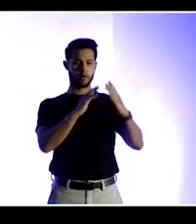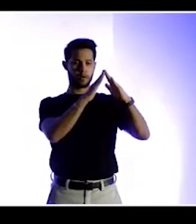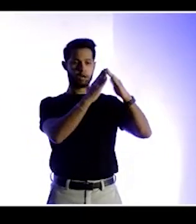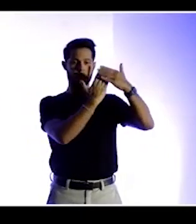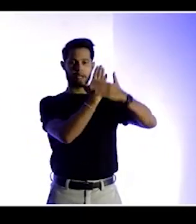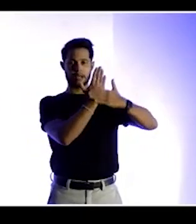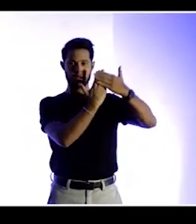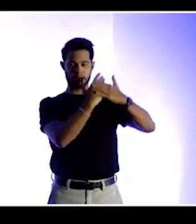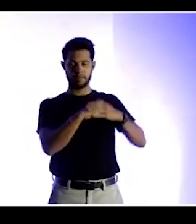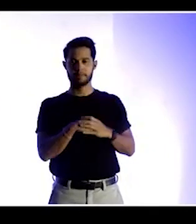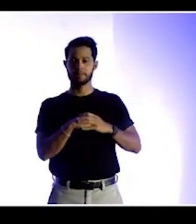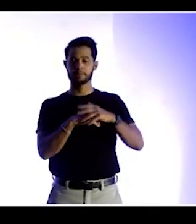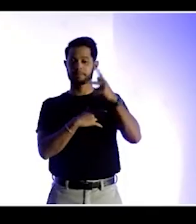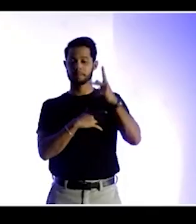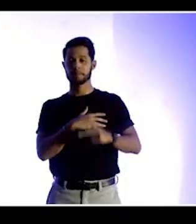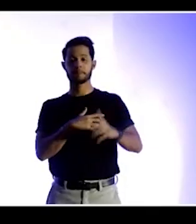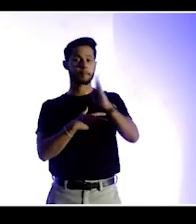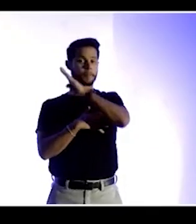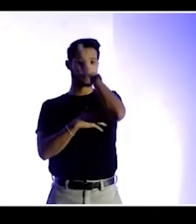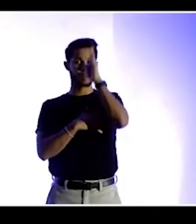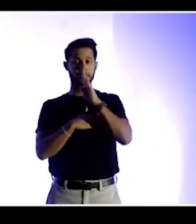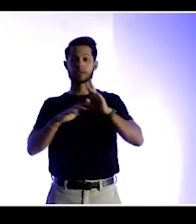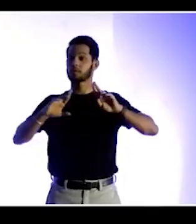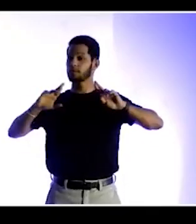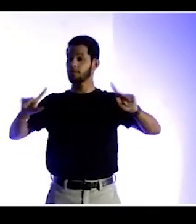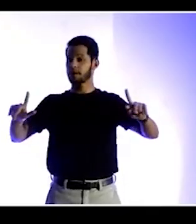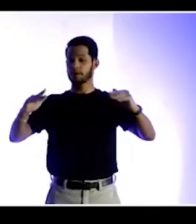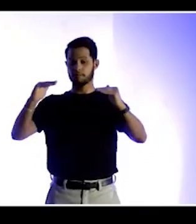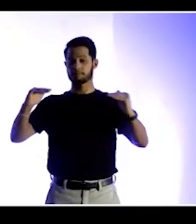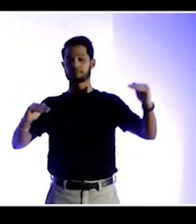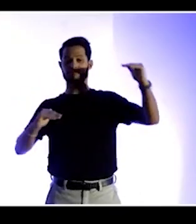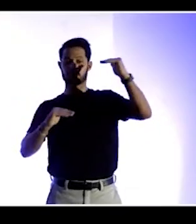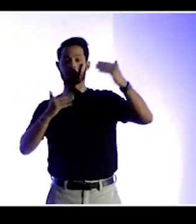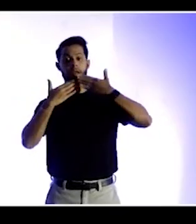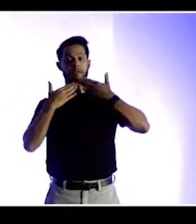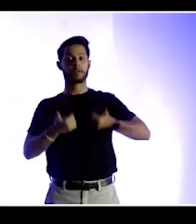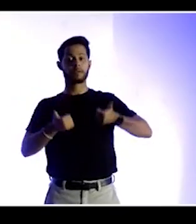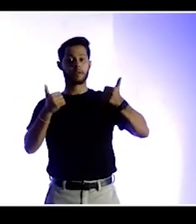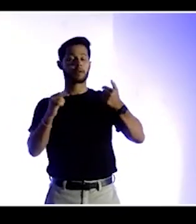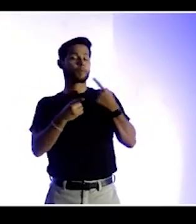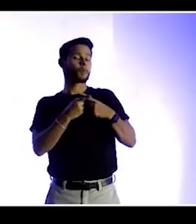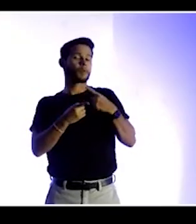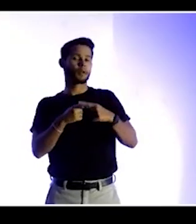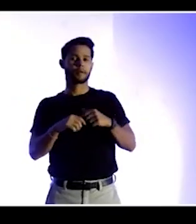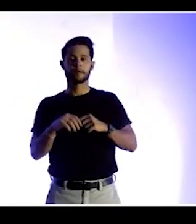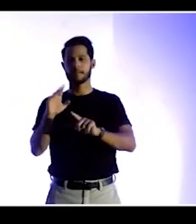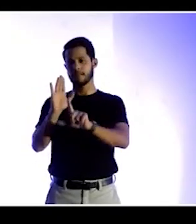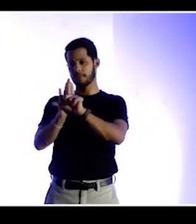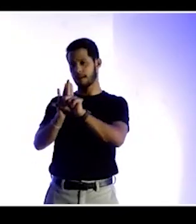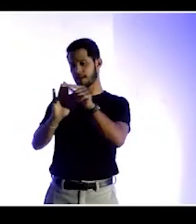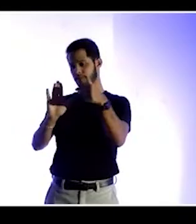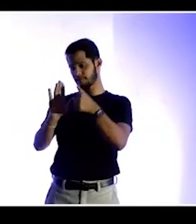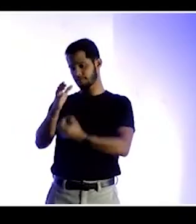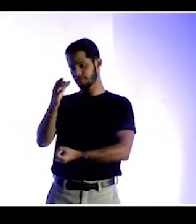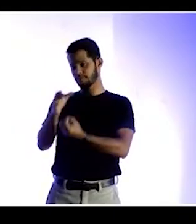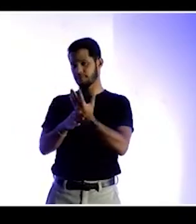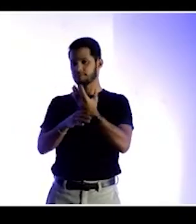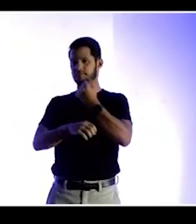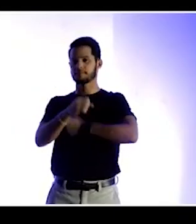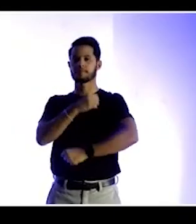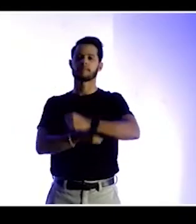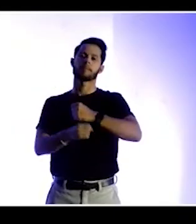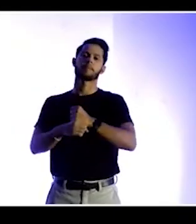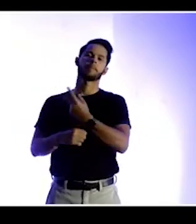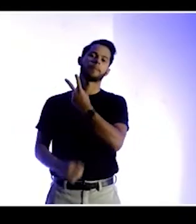nesse sentido, principalmente por causa da legislação que tornou isso viável, tá? Lá de